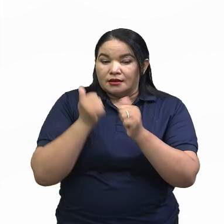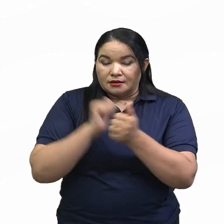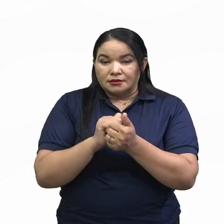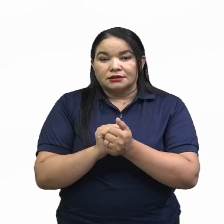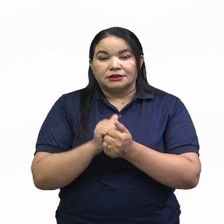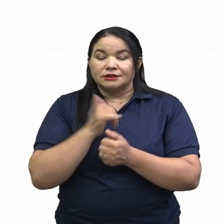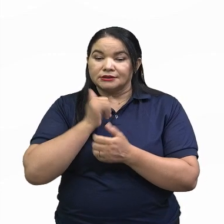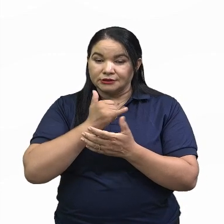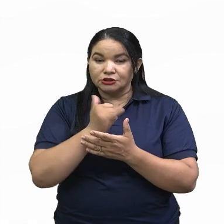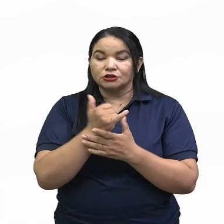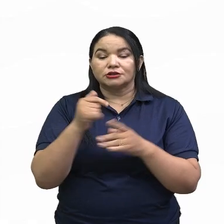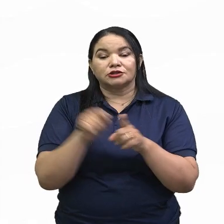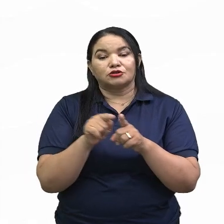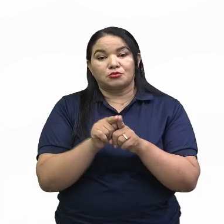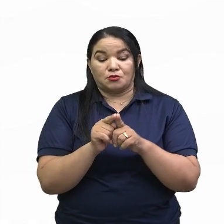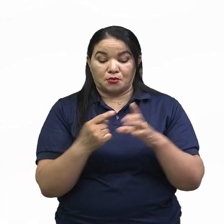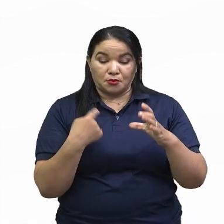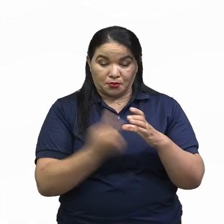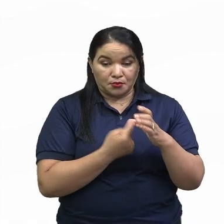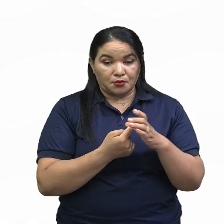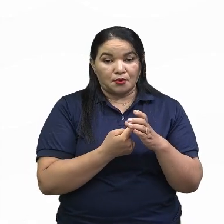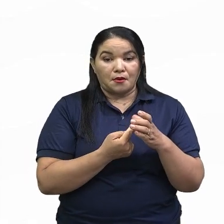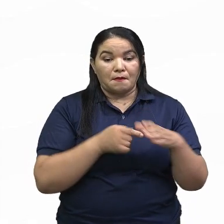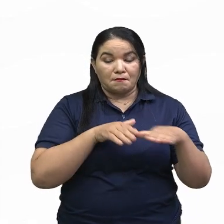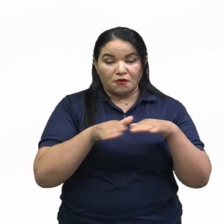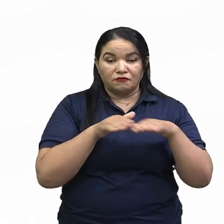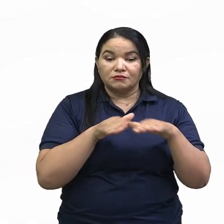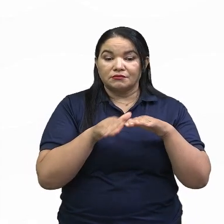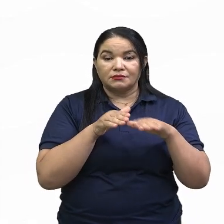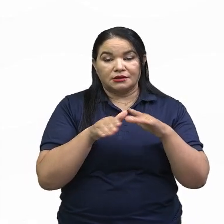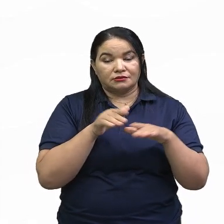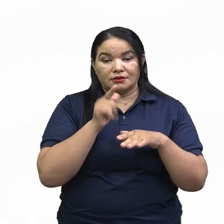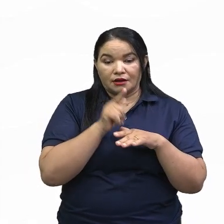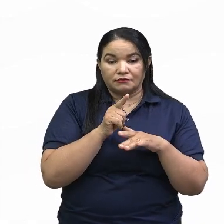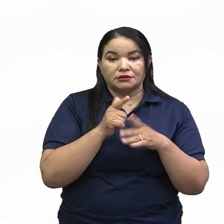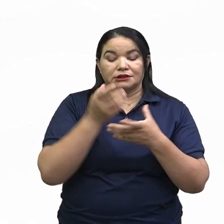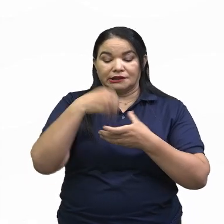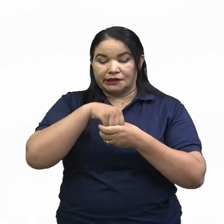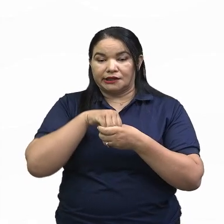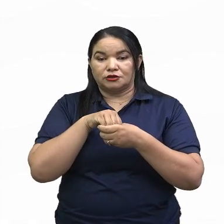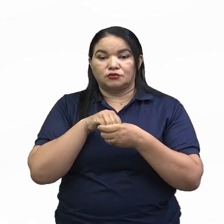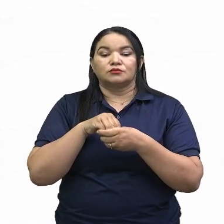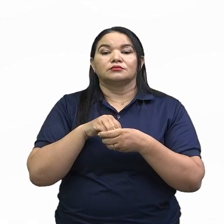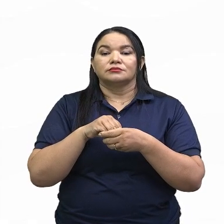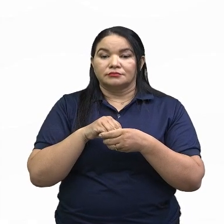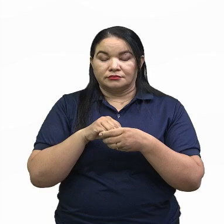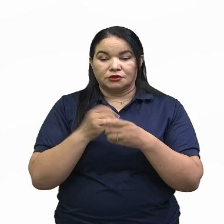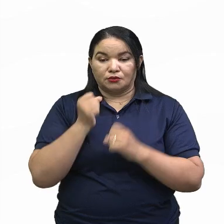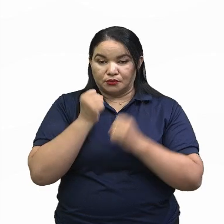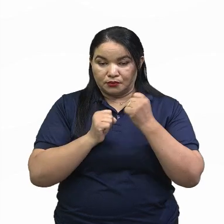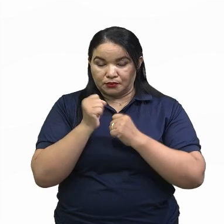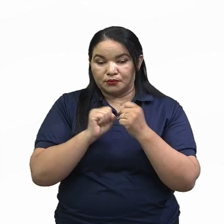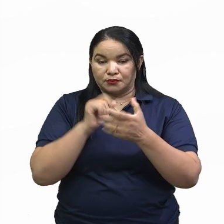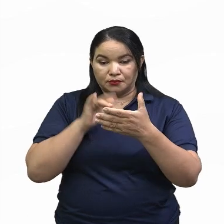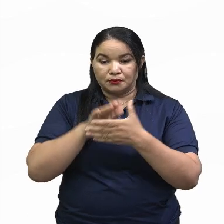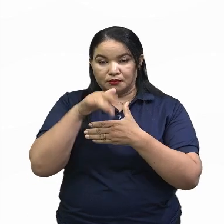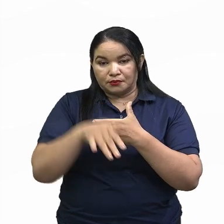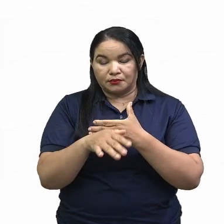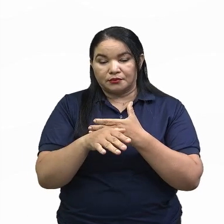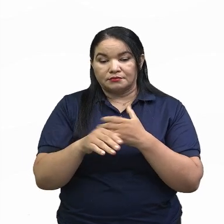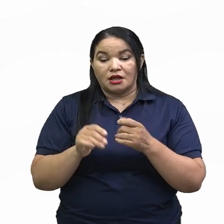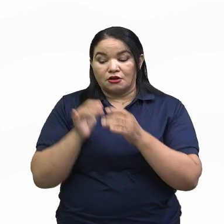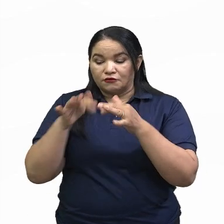potencial da água em energia elétrica acontece no interior das usinas hidrelétricas, A energia hidrelétrica é o produto final